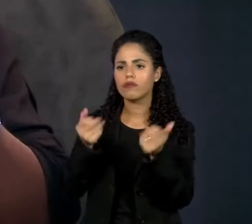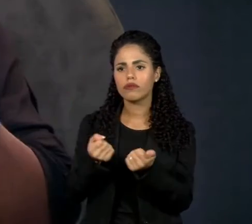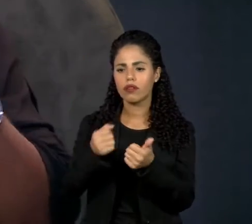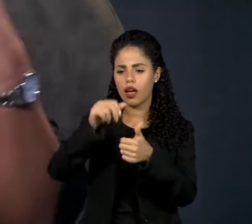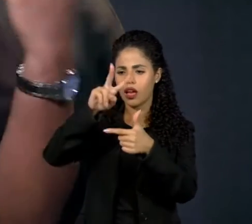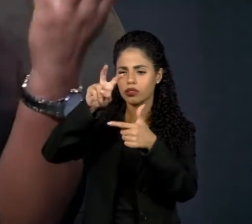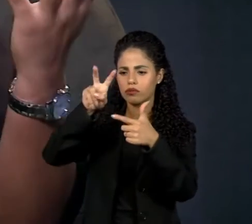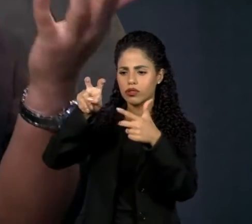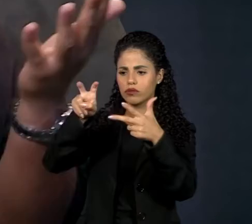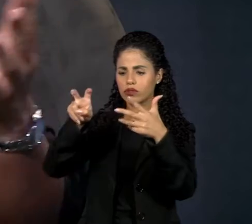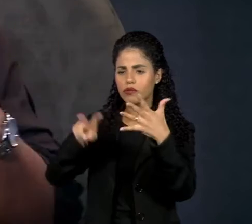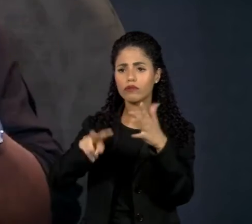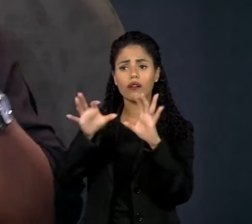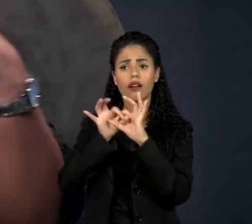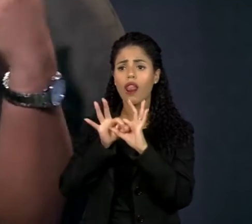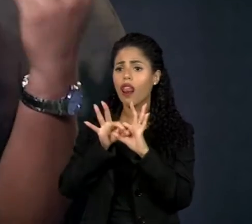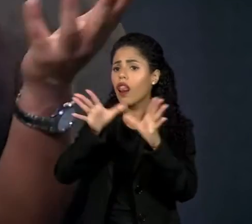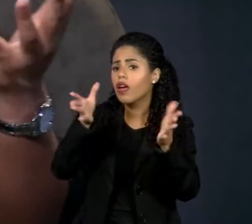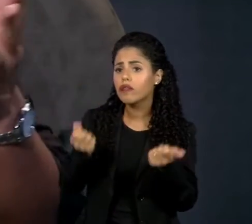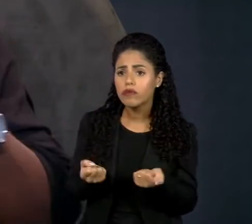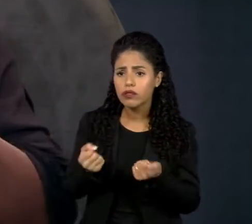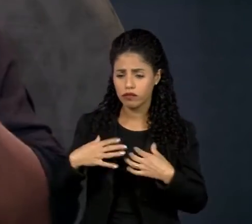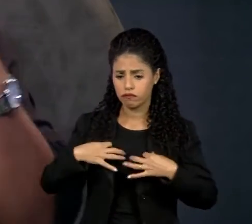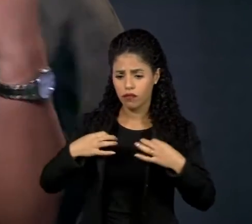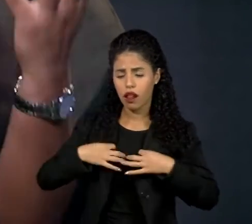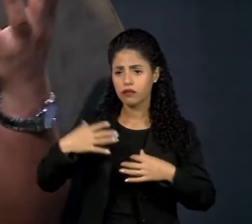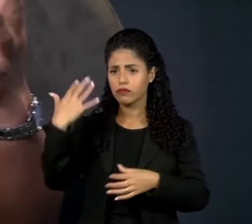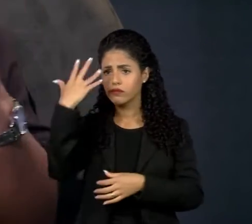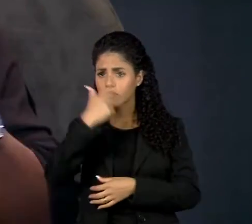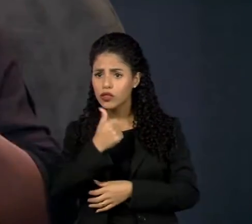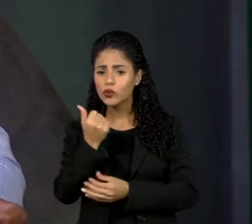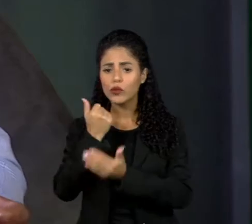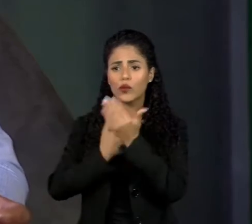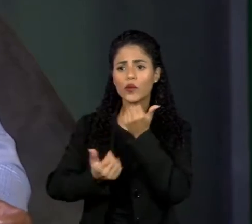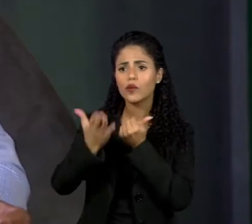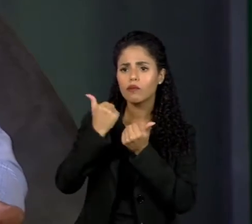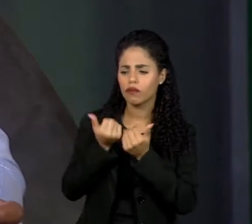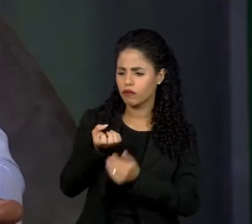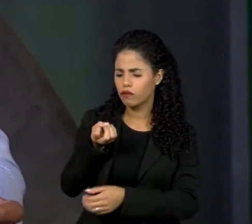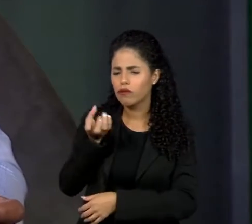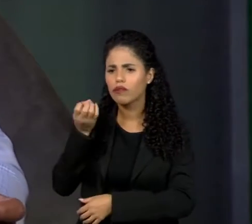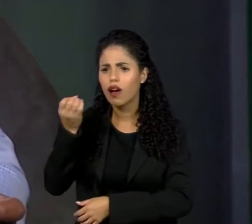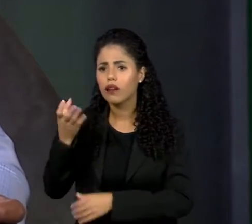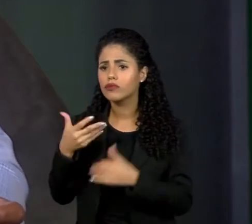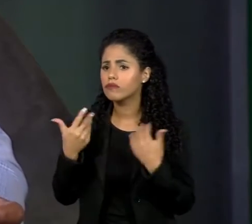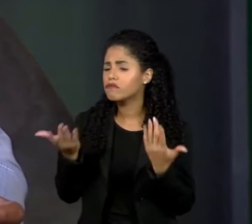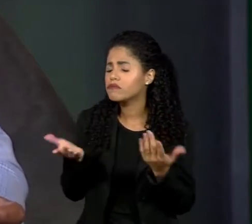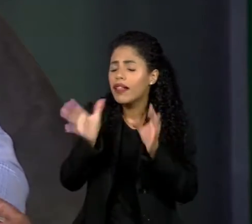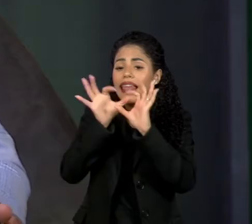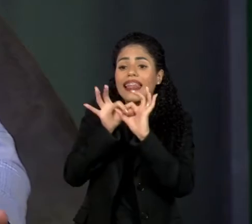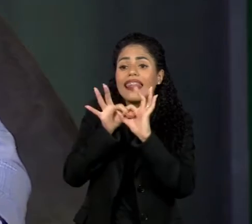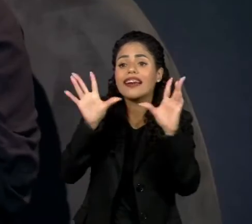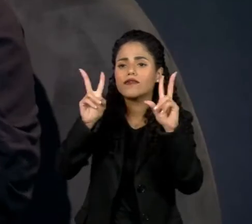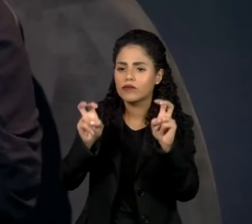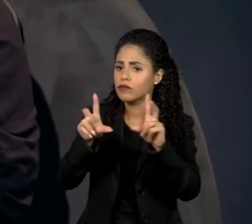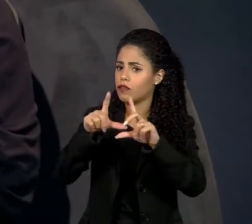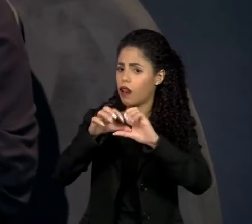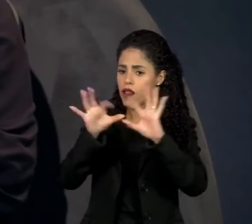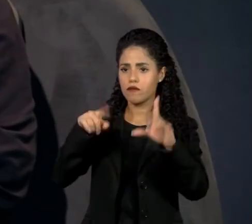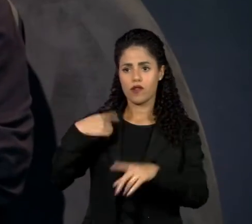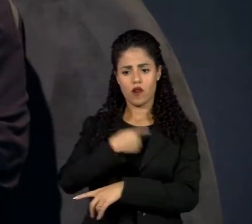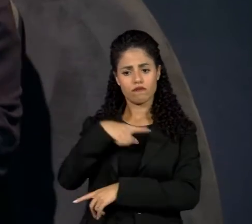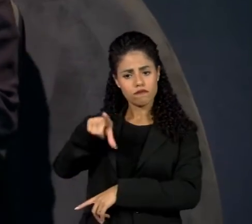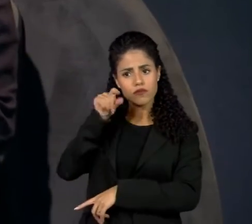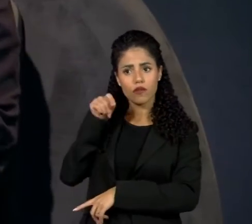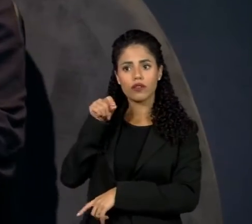quer falar sobre beleza, quer falar sobre roupa, sobre comida, sobre viagem. Mas uma das nossas brigas como